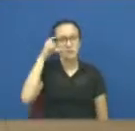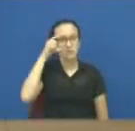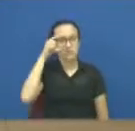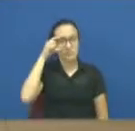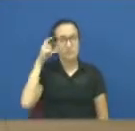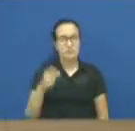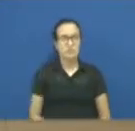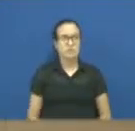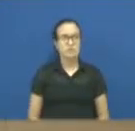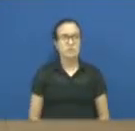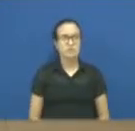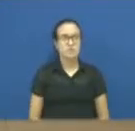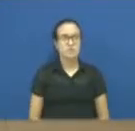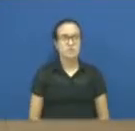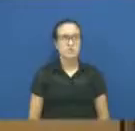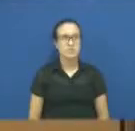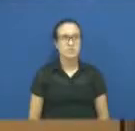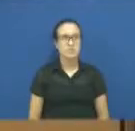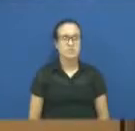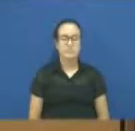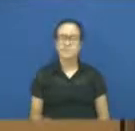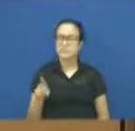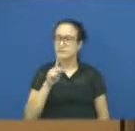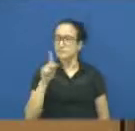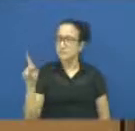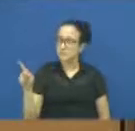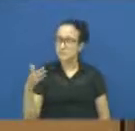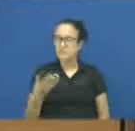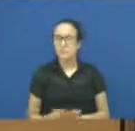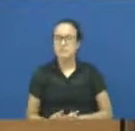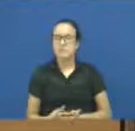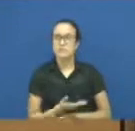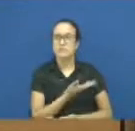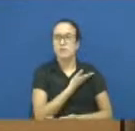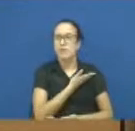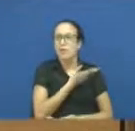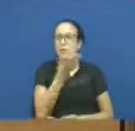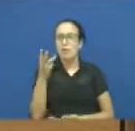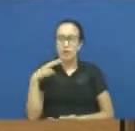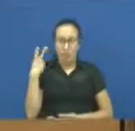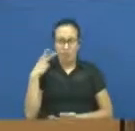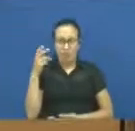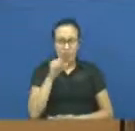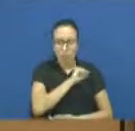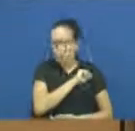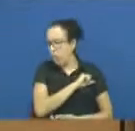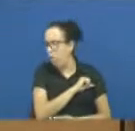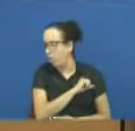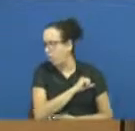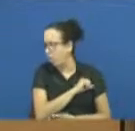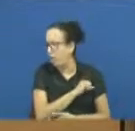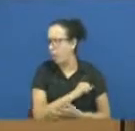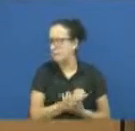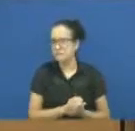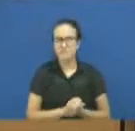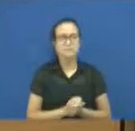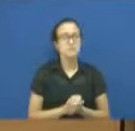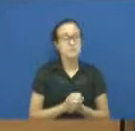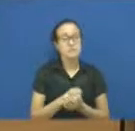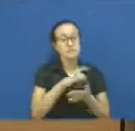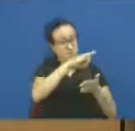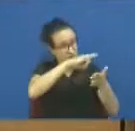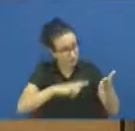Zaini. Senhor presidente, nobres colegas presentes, eu fiz essa moção porque me chamou muita atenção a